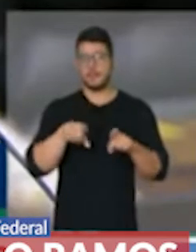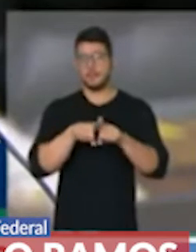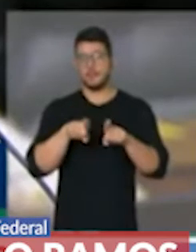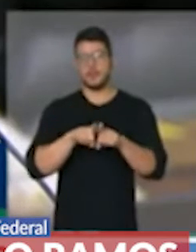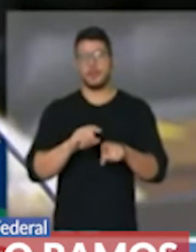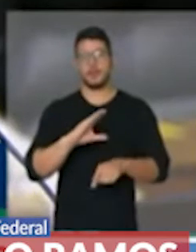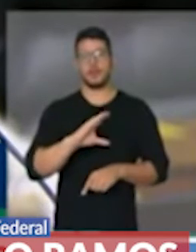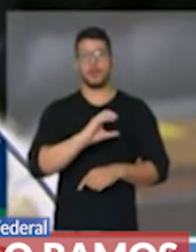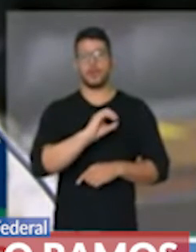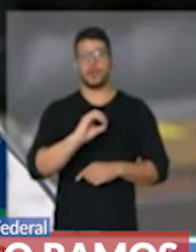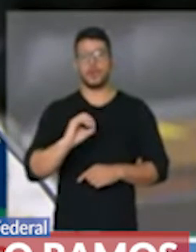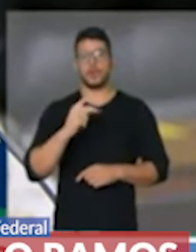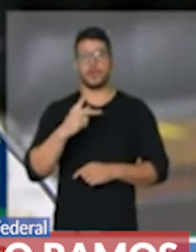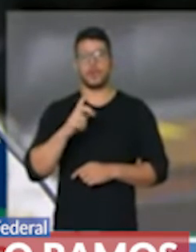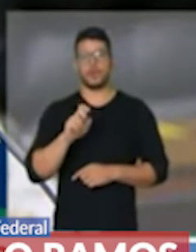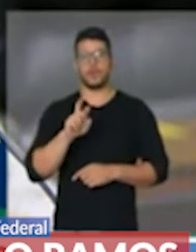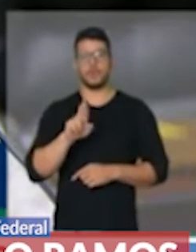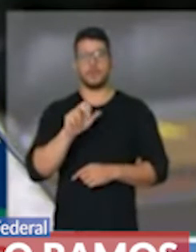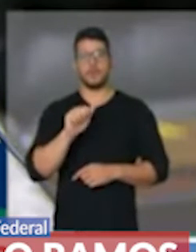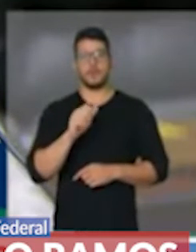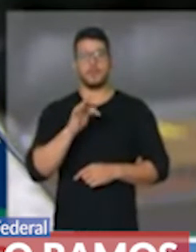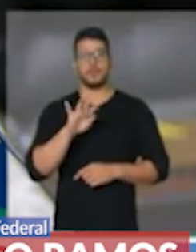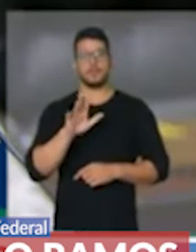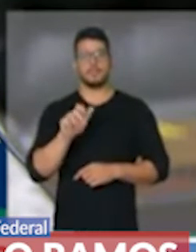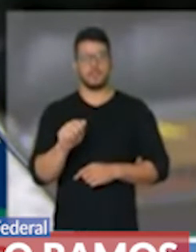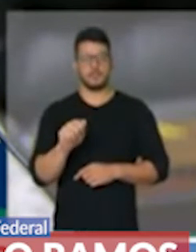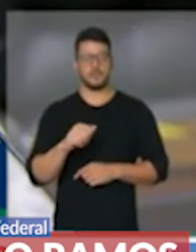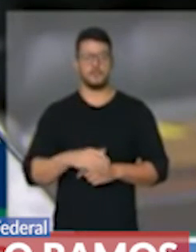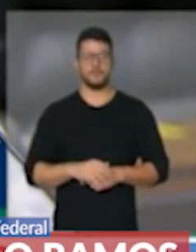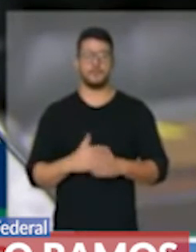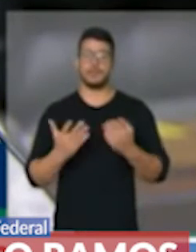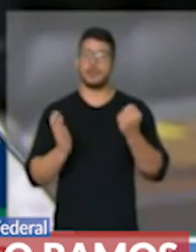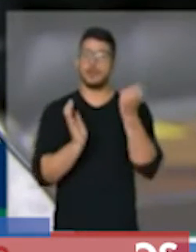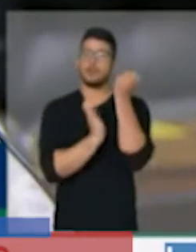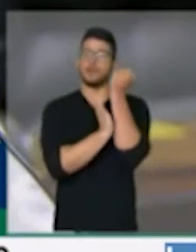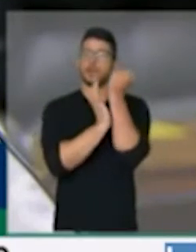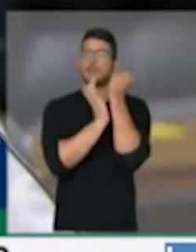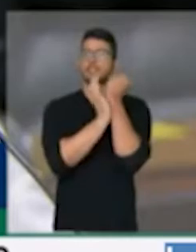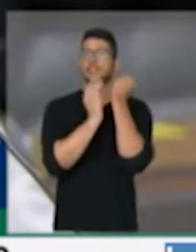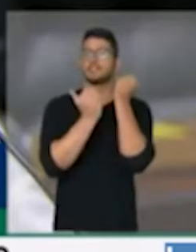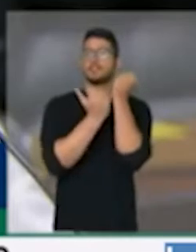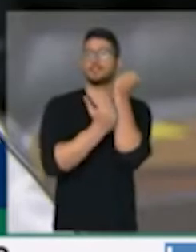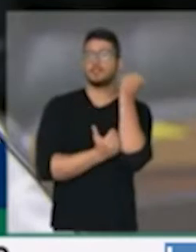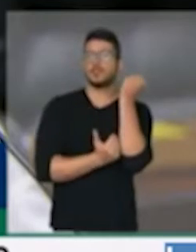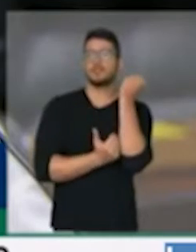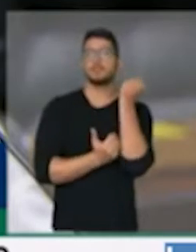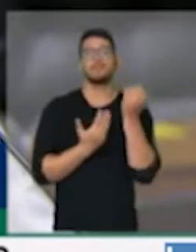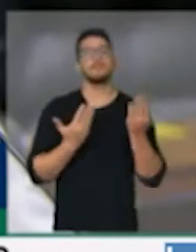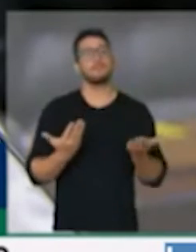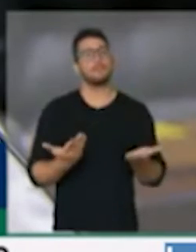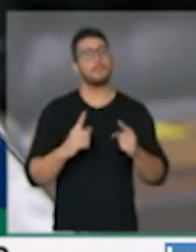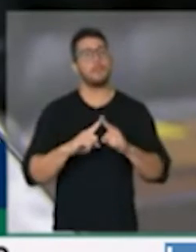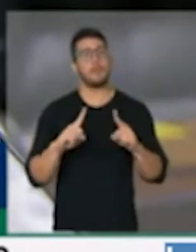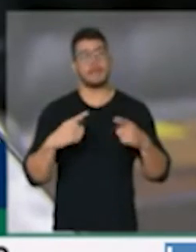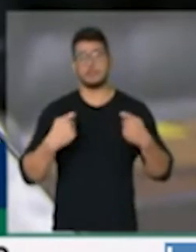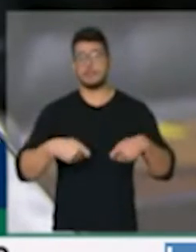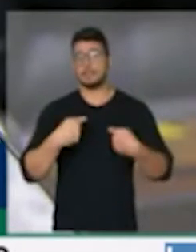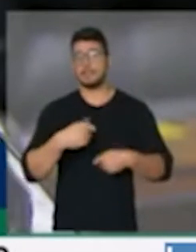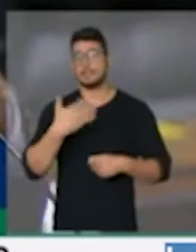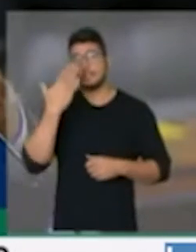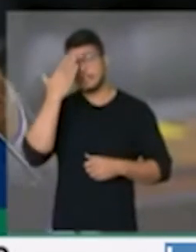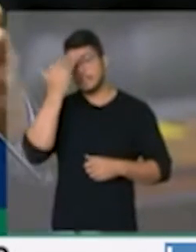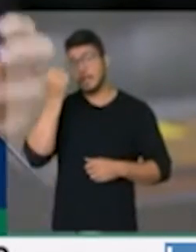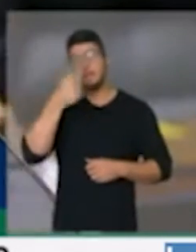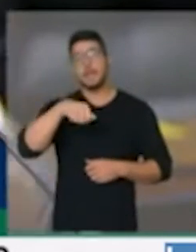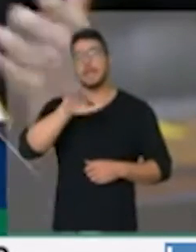da burocracia. Resta saber concretamente quem vai ter acesso a esse crédito. Porque a